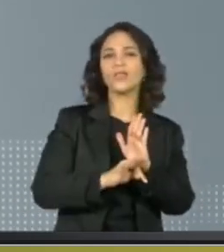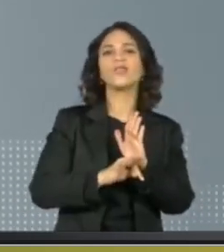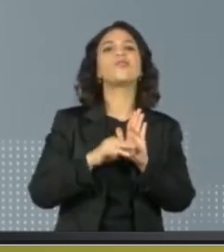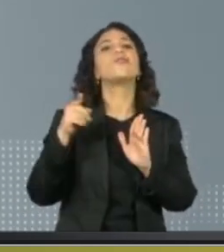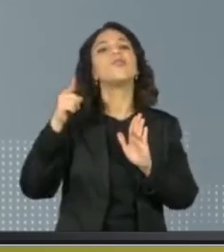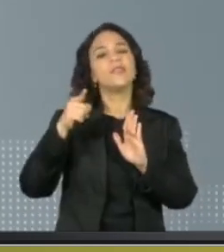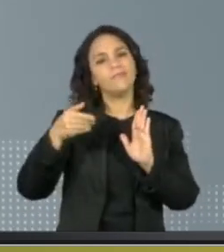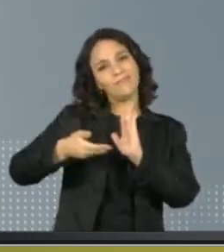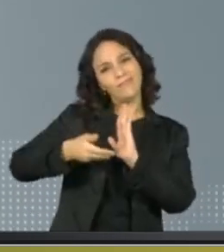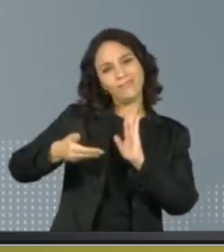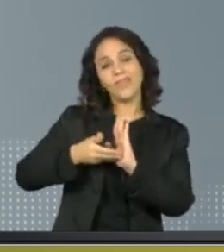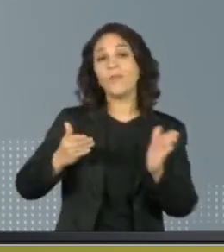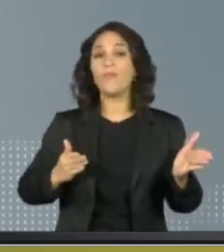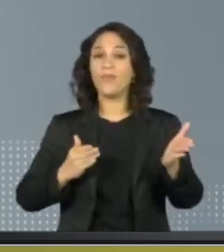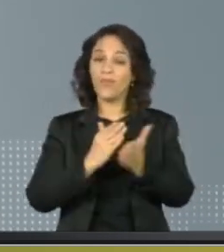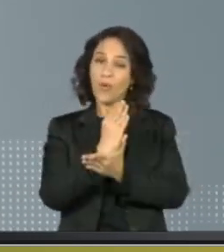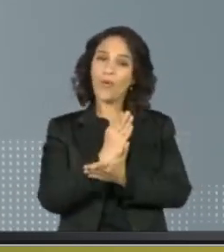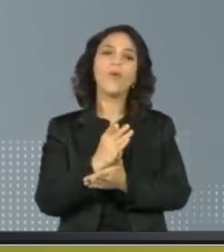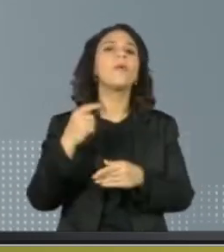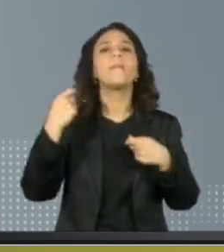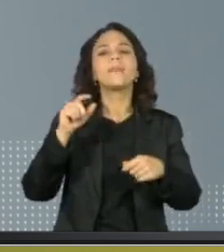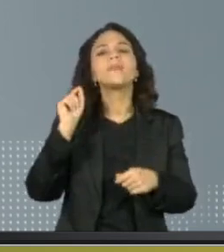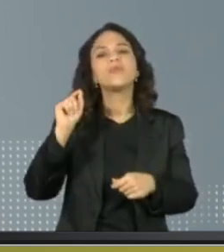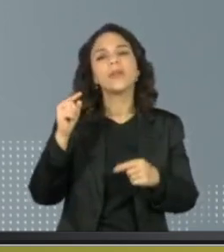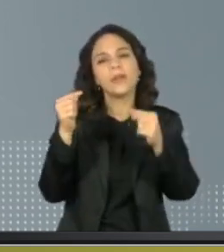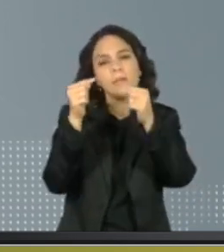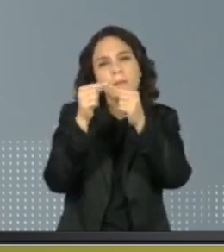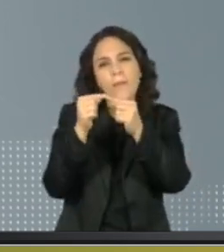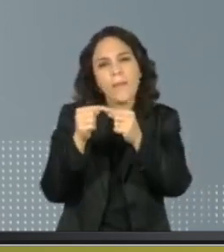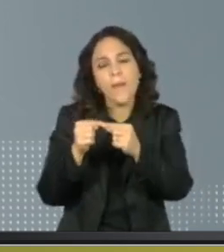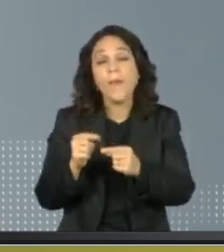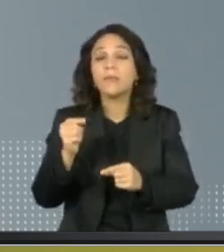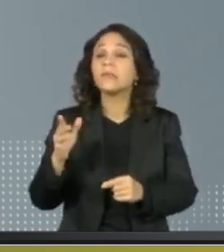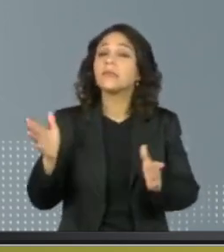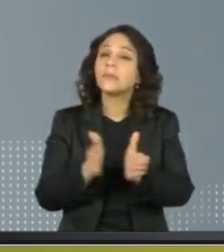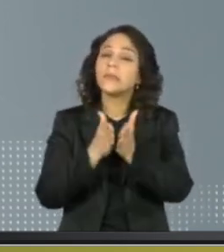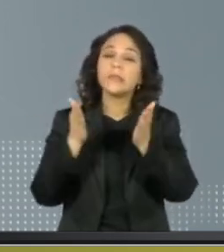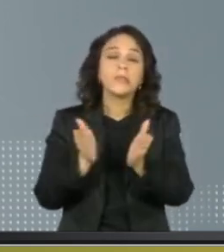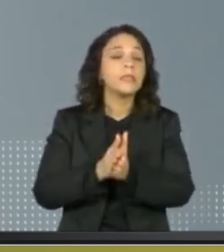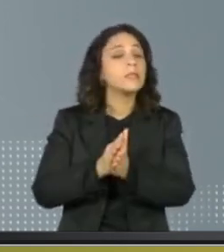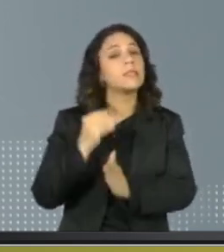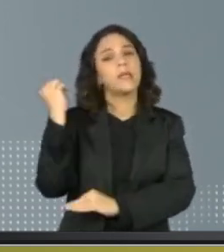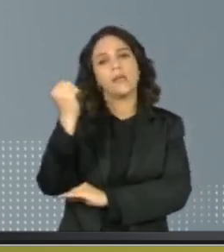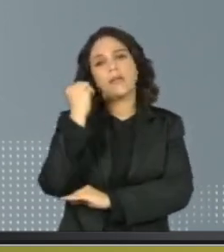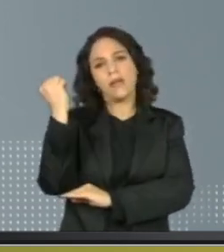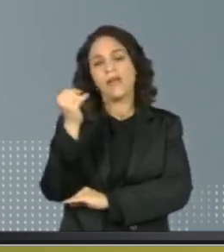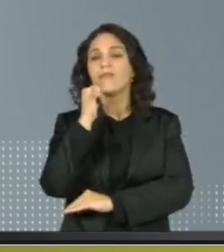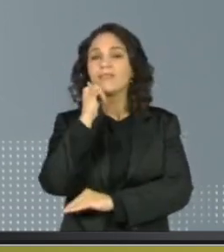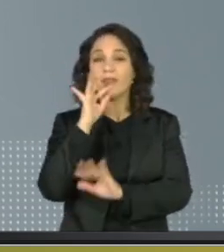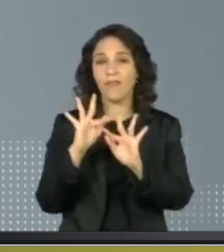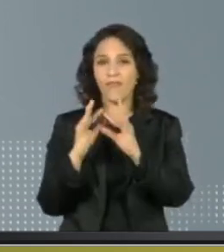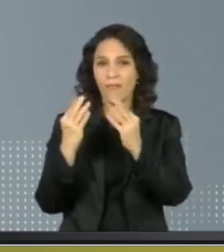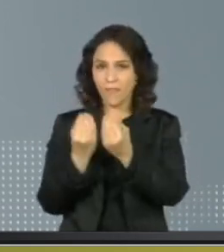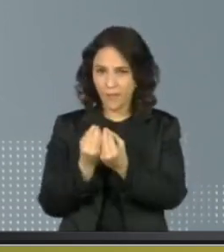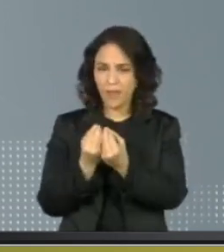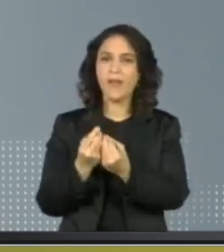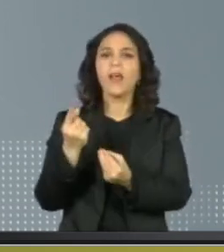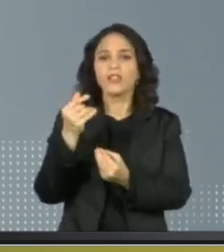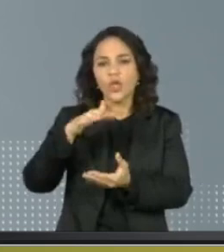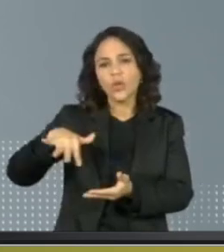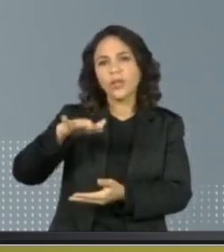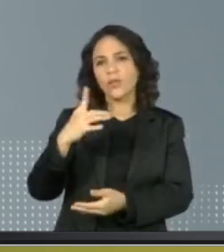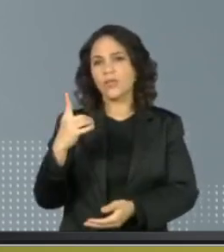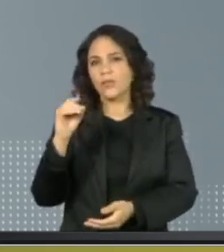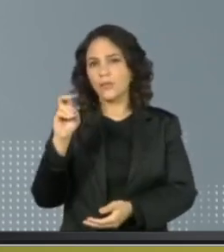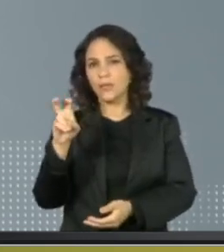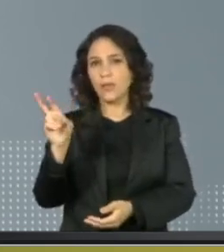para fazer parte do novo programa, é preciso se encaixar em situação de extrema pobreza. Famílias com renda per capita de até R$ 105,00